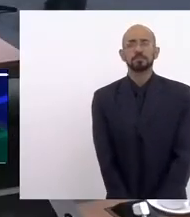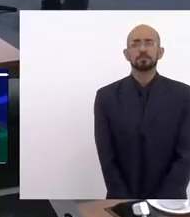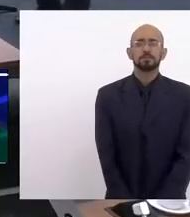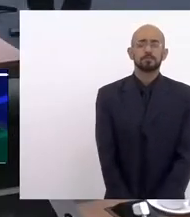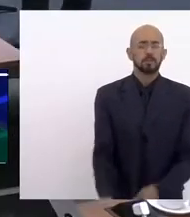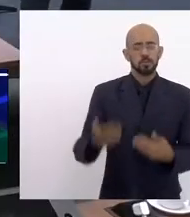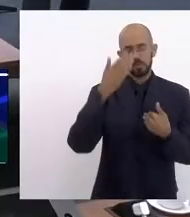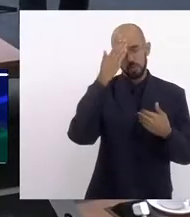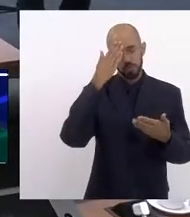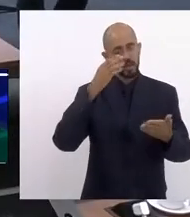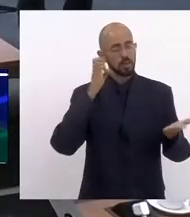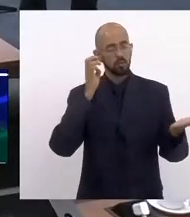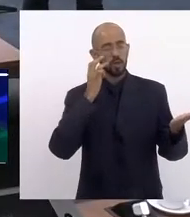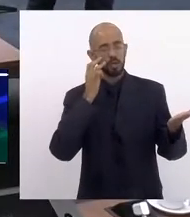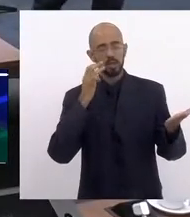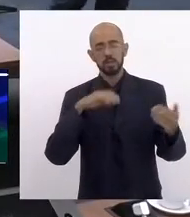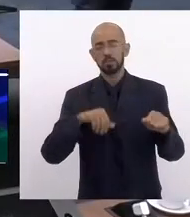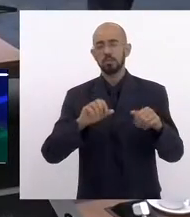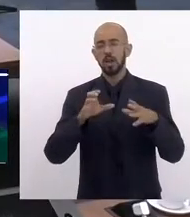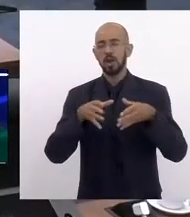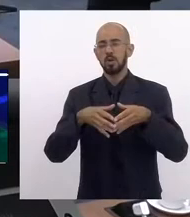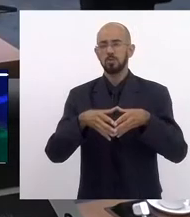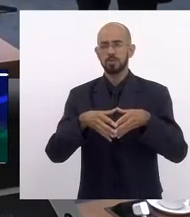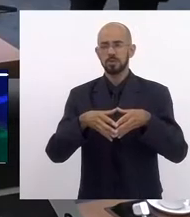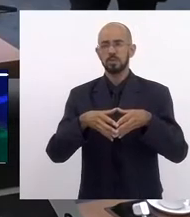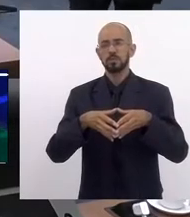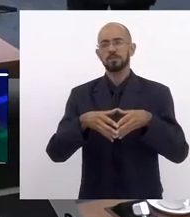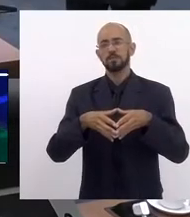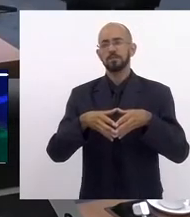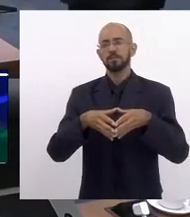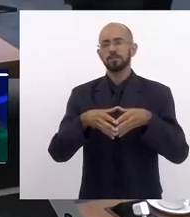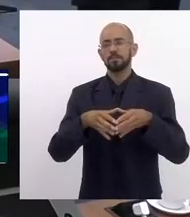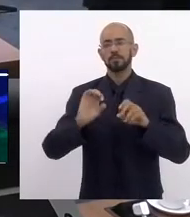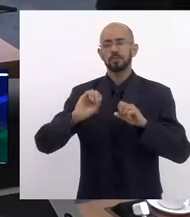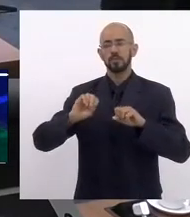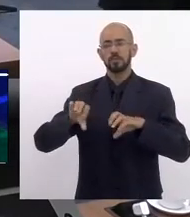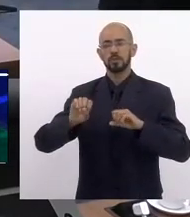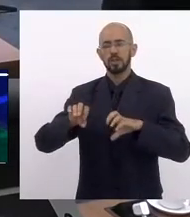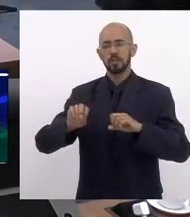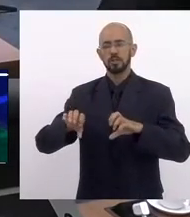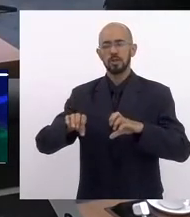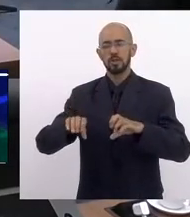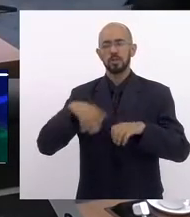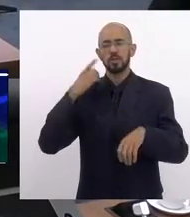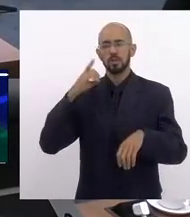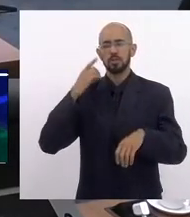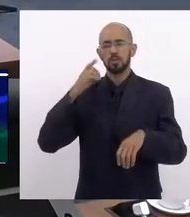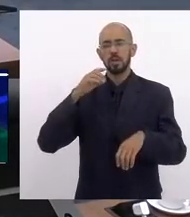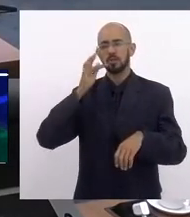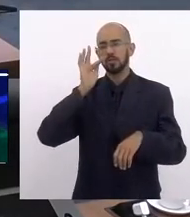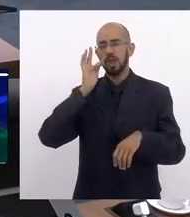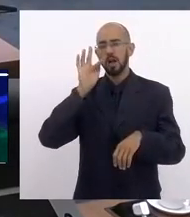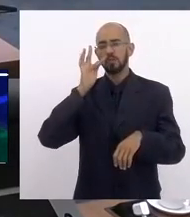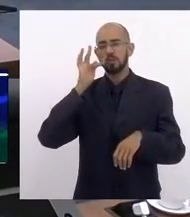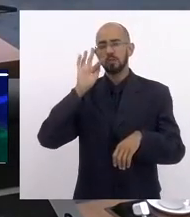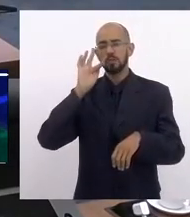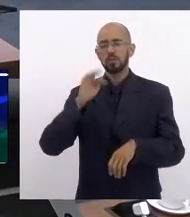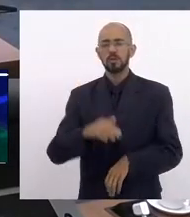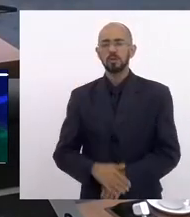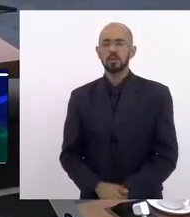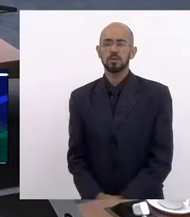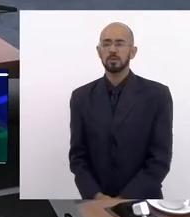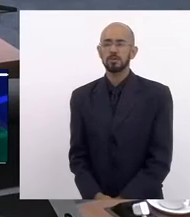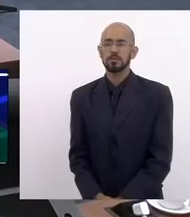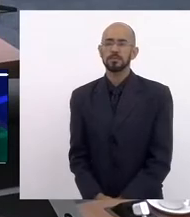Obrigada, deputado Valdeque Carneiro. Pela Comissão de Educação, deputado Flávio Serafim.